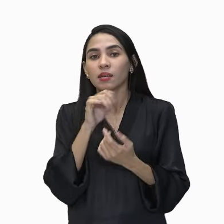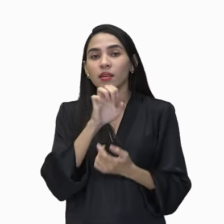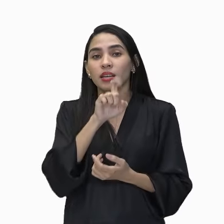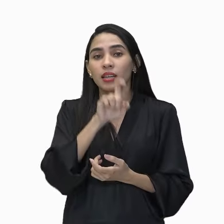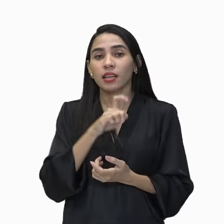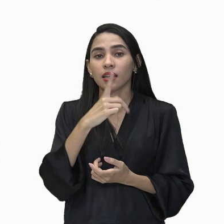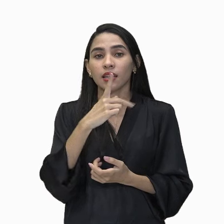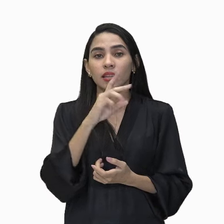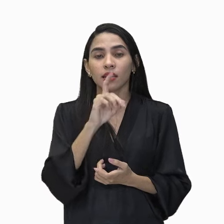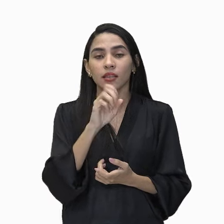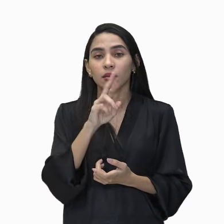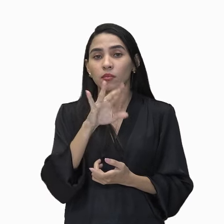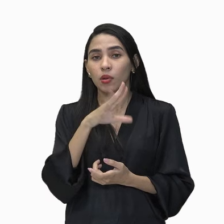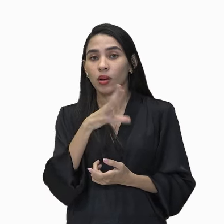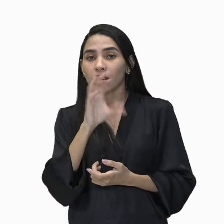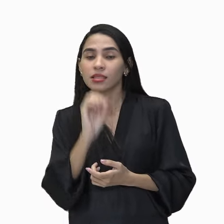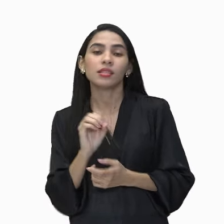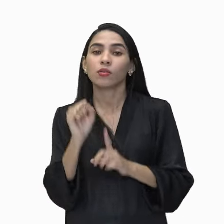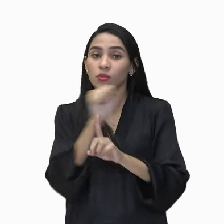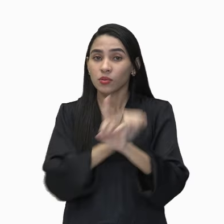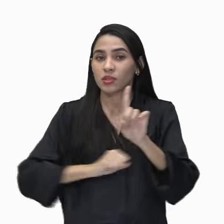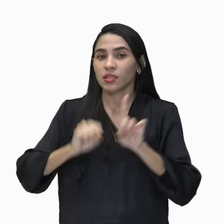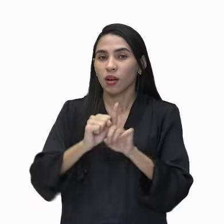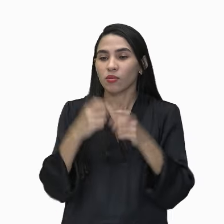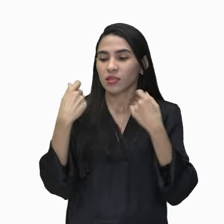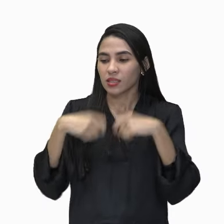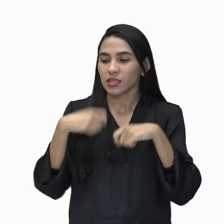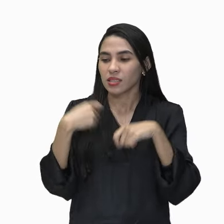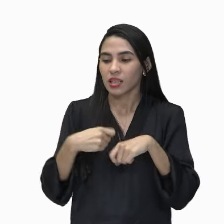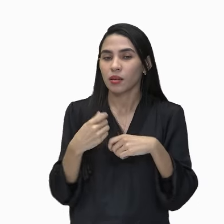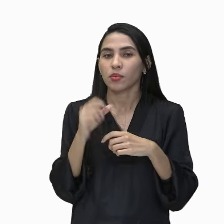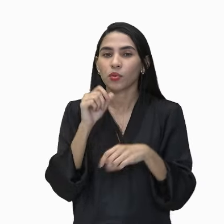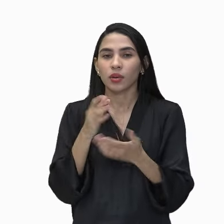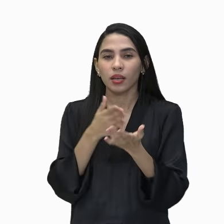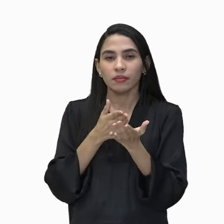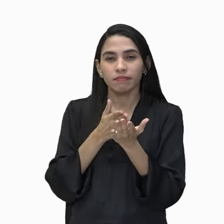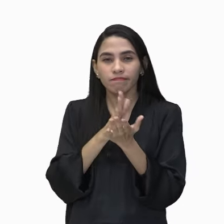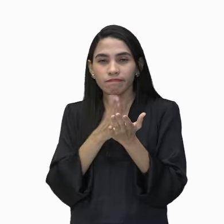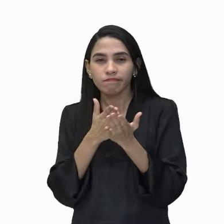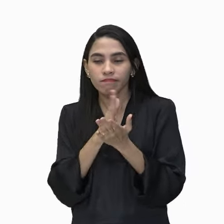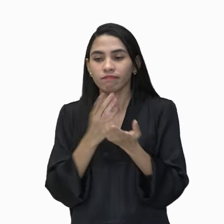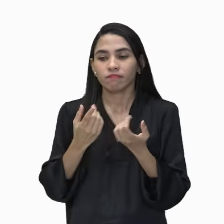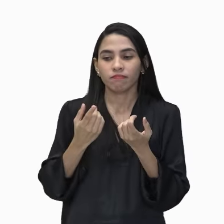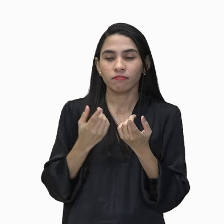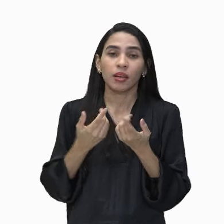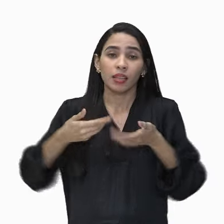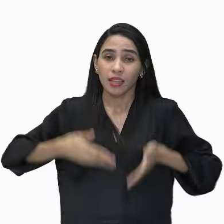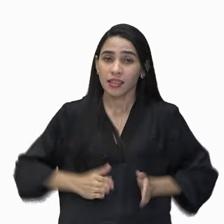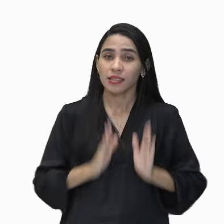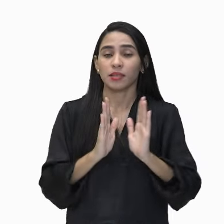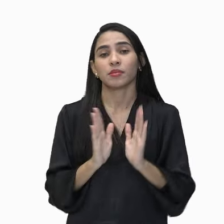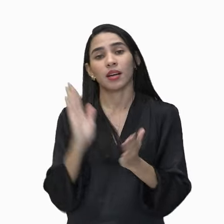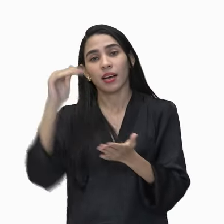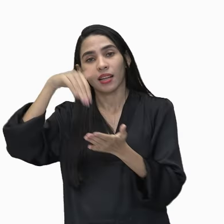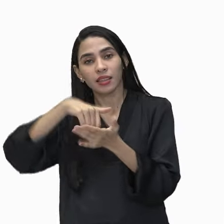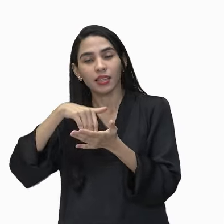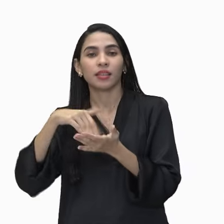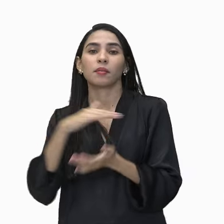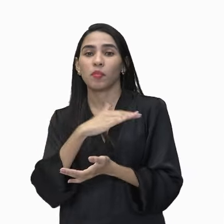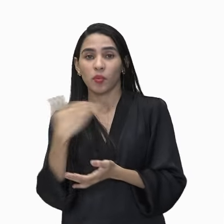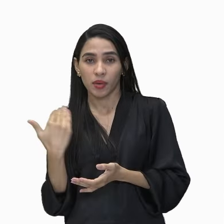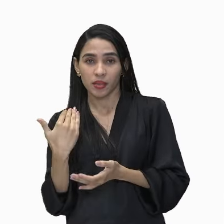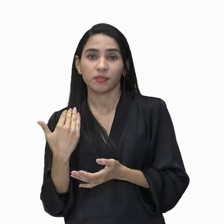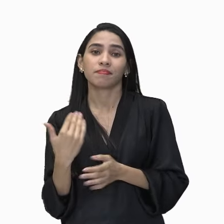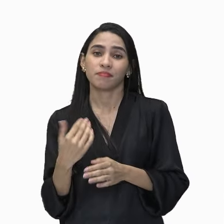social, né? Nós somos explorados socialmente. Desde o momento em que nascemos até o momento em que